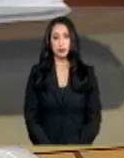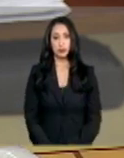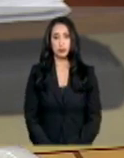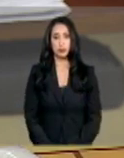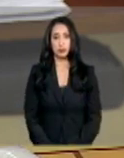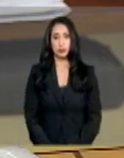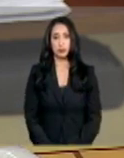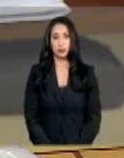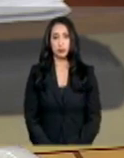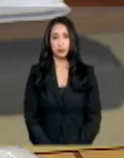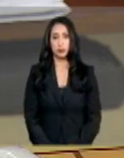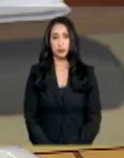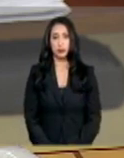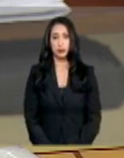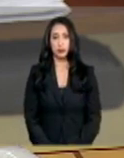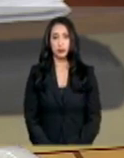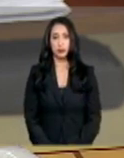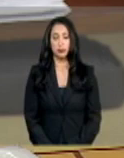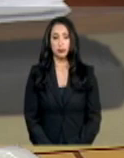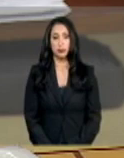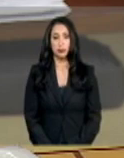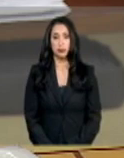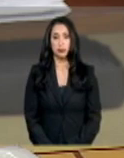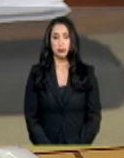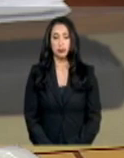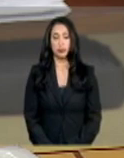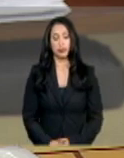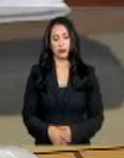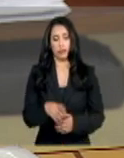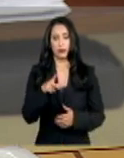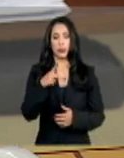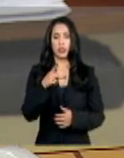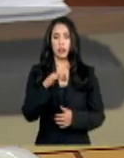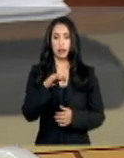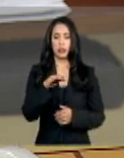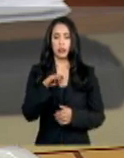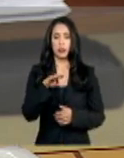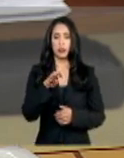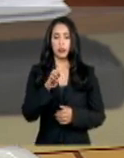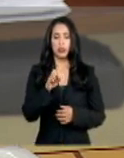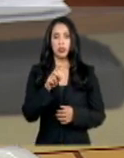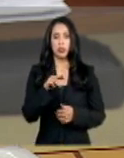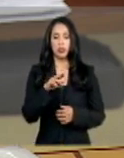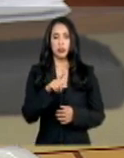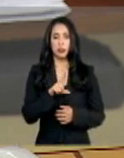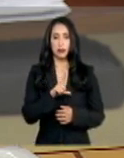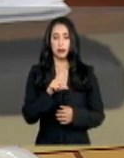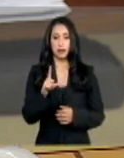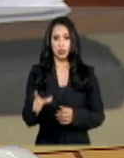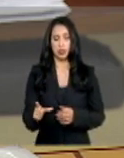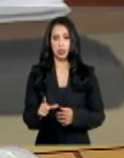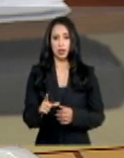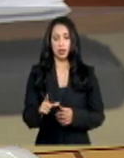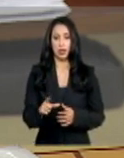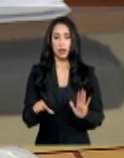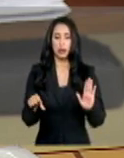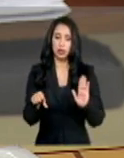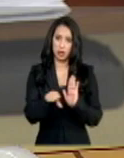área da persecução penal é a área criminal